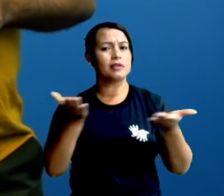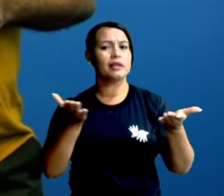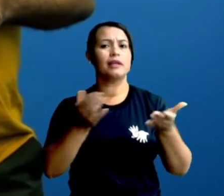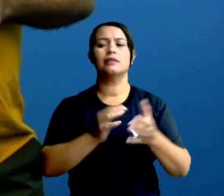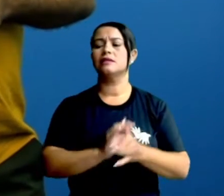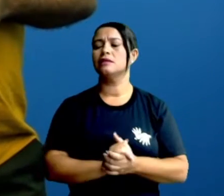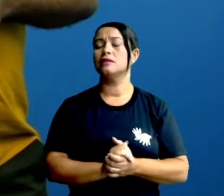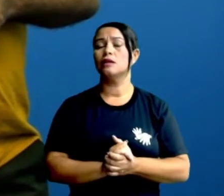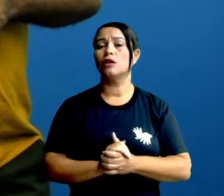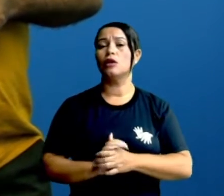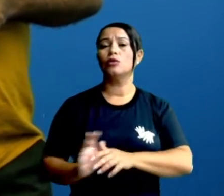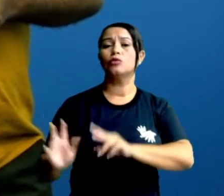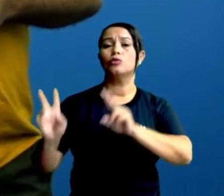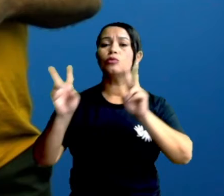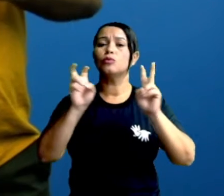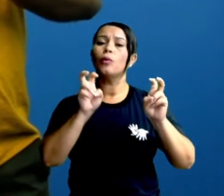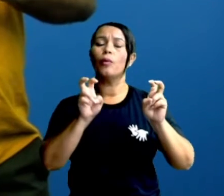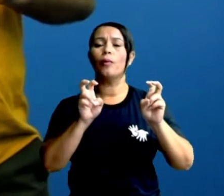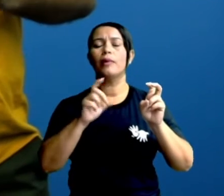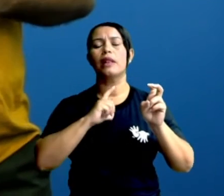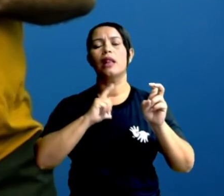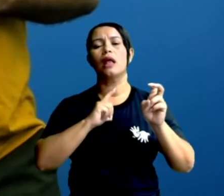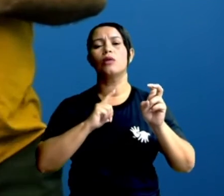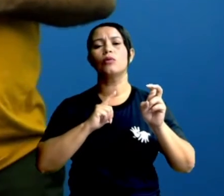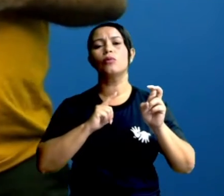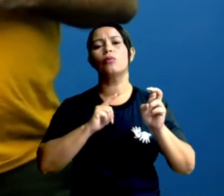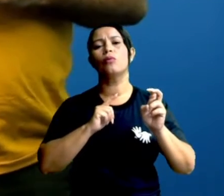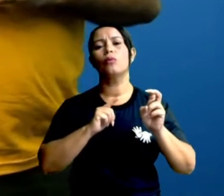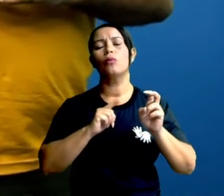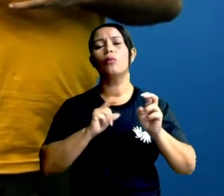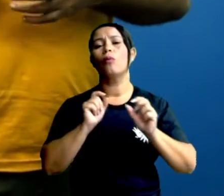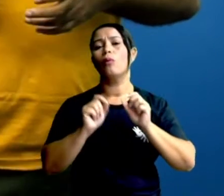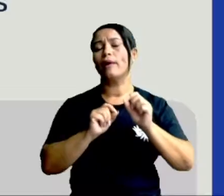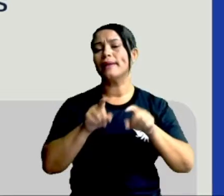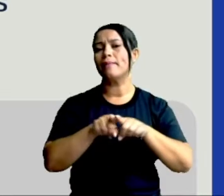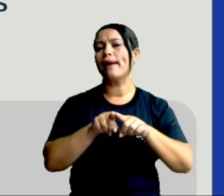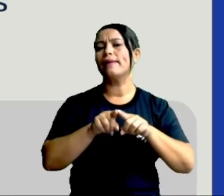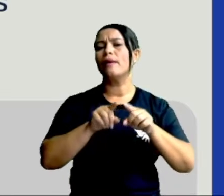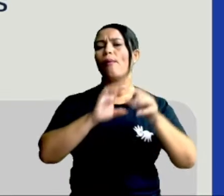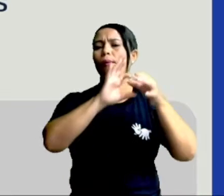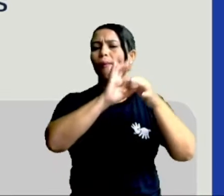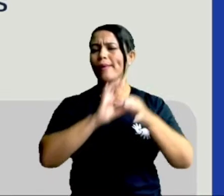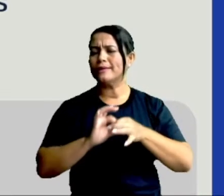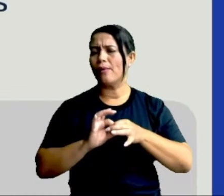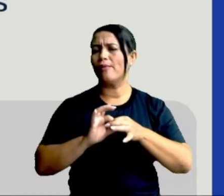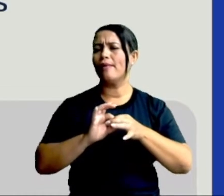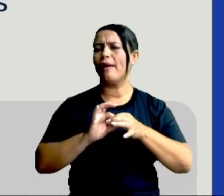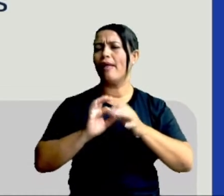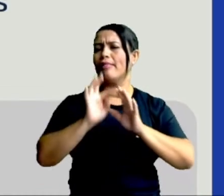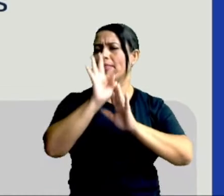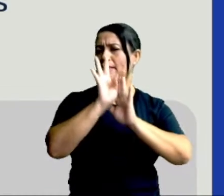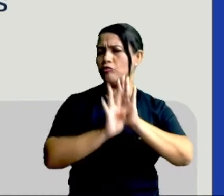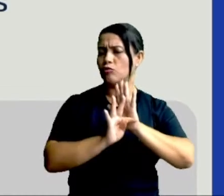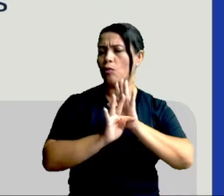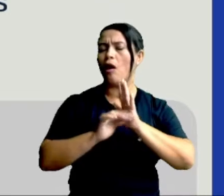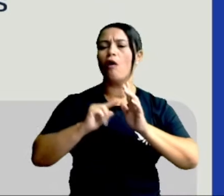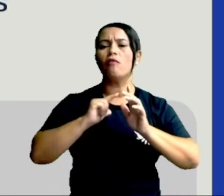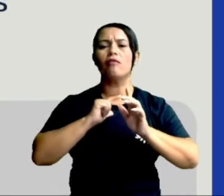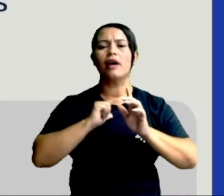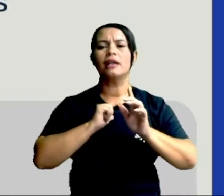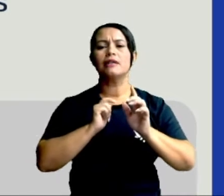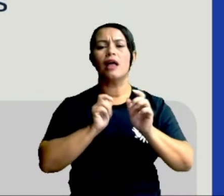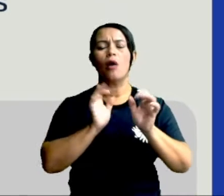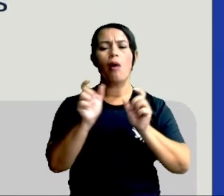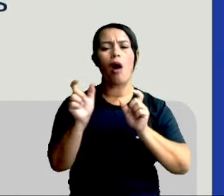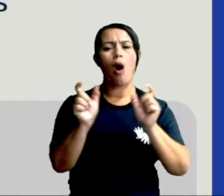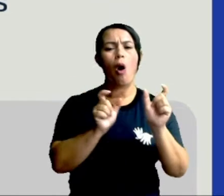vocês, né, sobre esse assunto. Não é? Então, coesão textual ele vai se referir o quê? À articulação